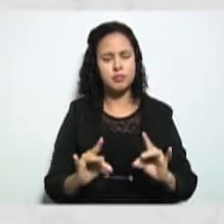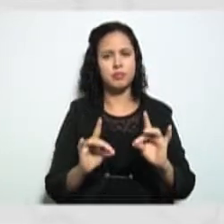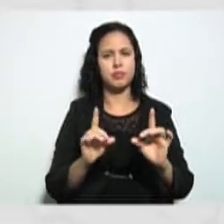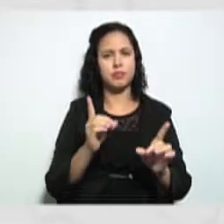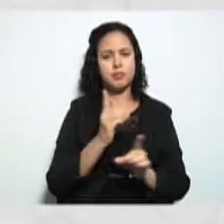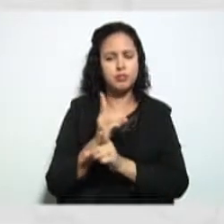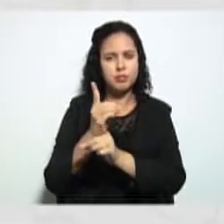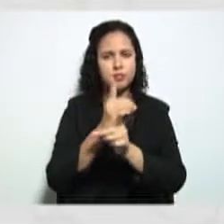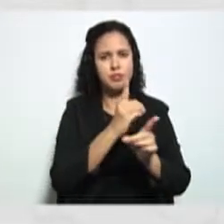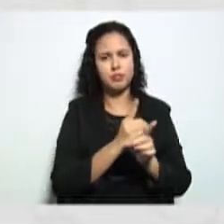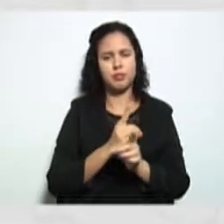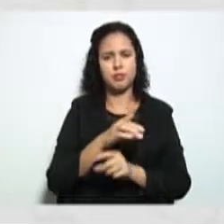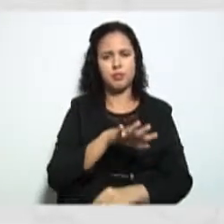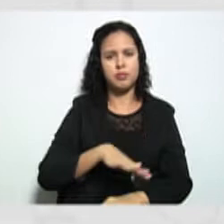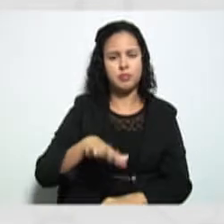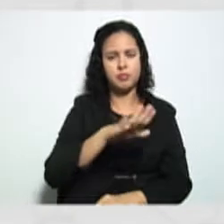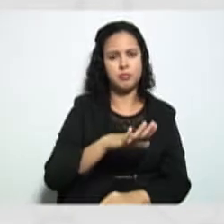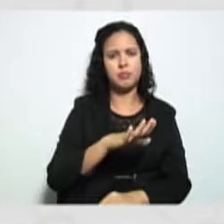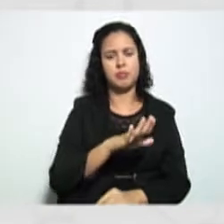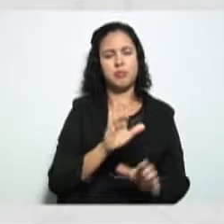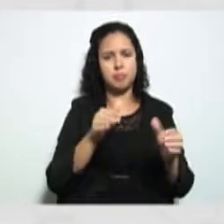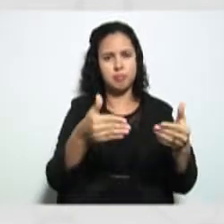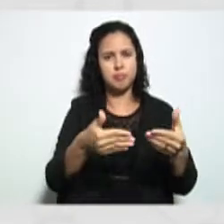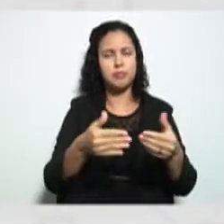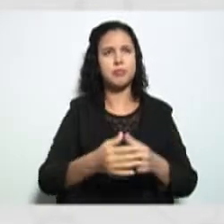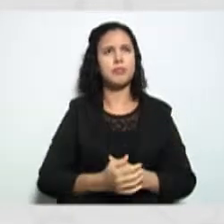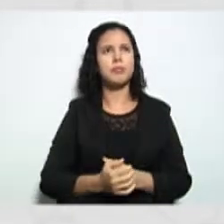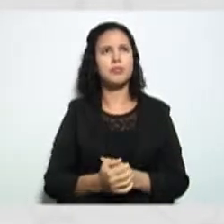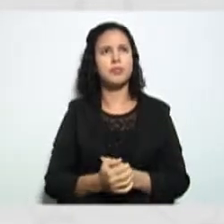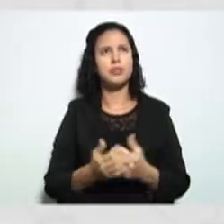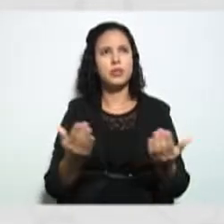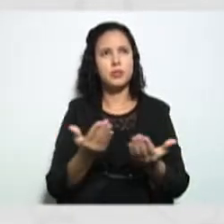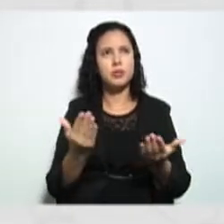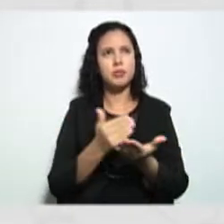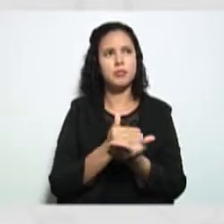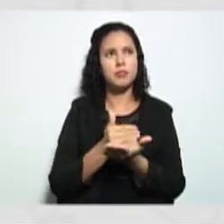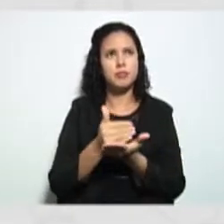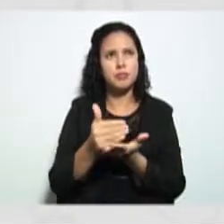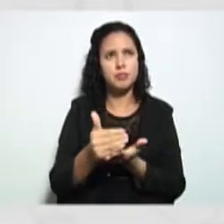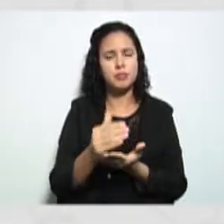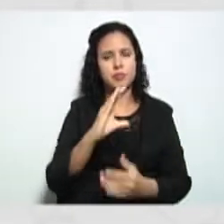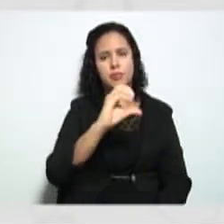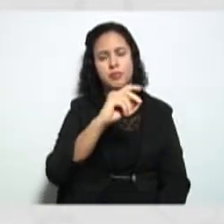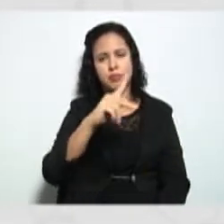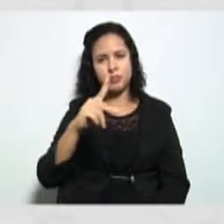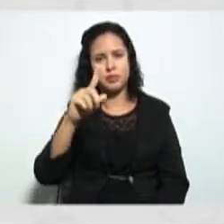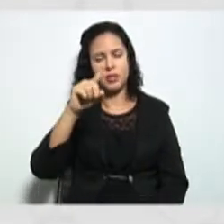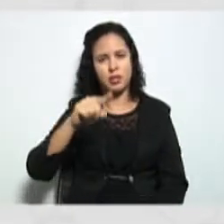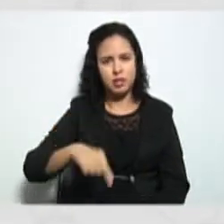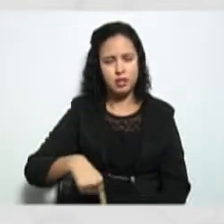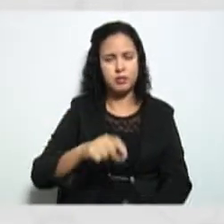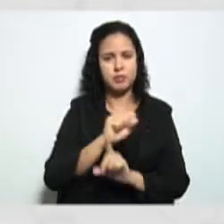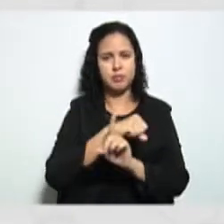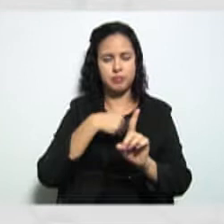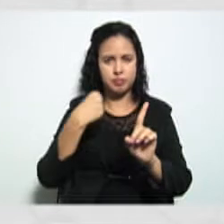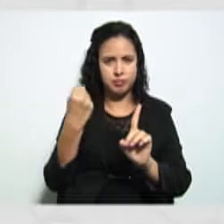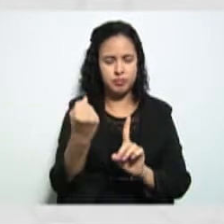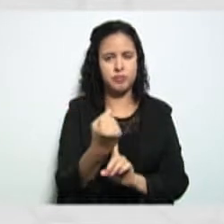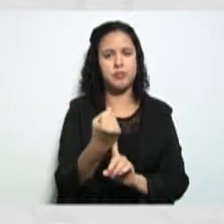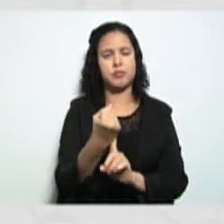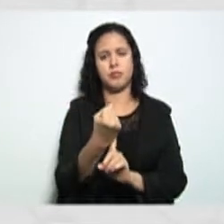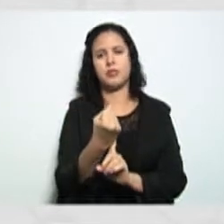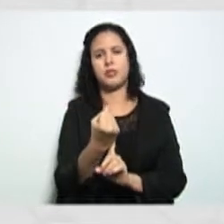esses ramos mais específicos. Começando, a gente fala que cooperativas são sociedades civis, comerciais e sem